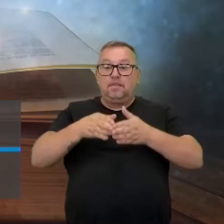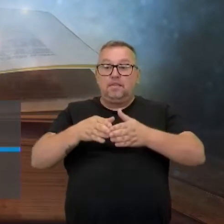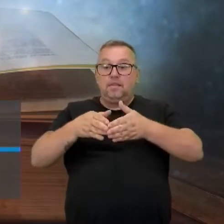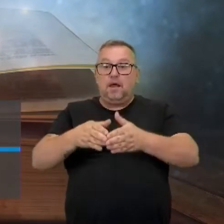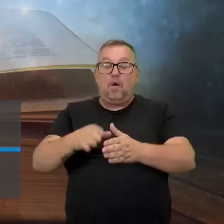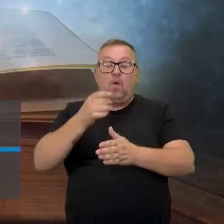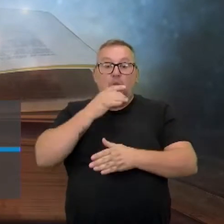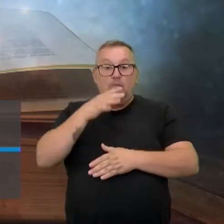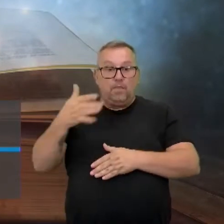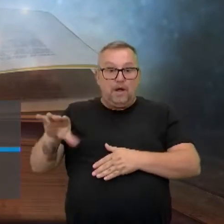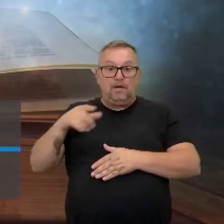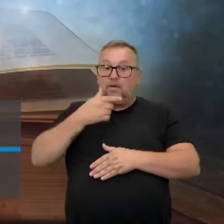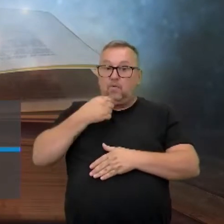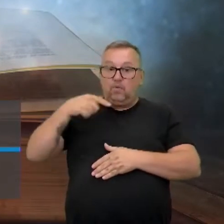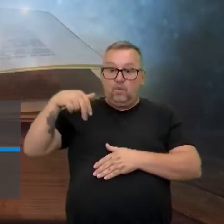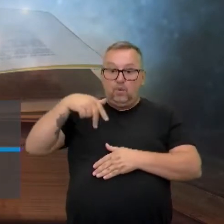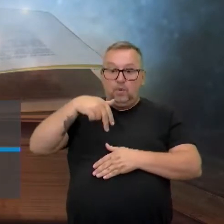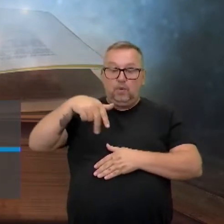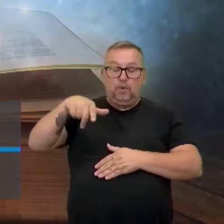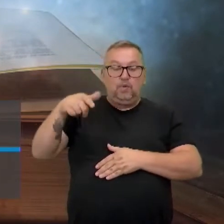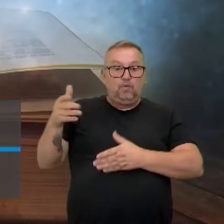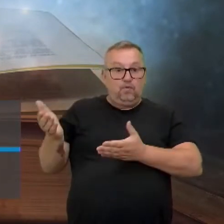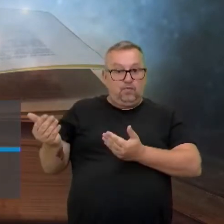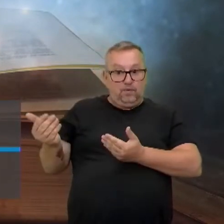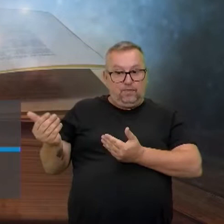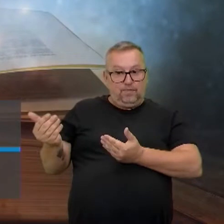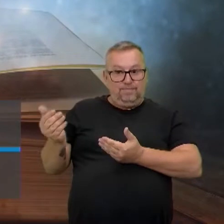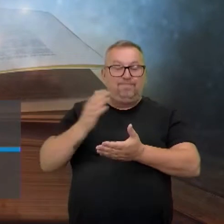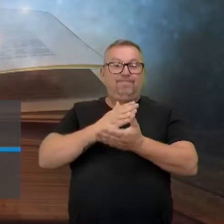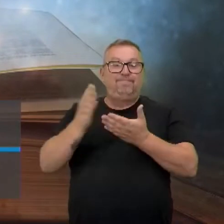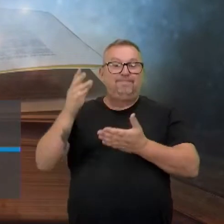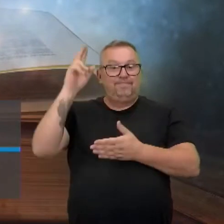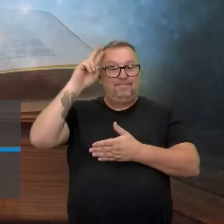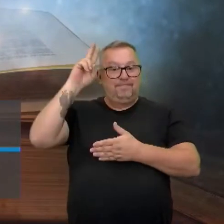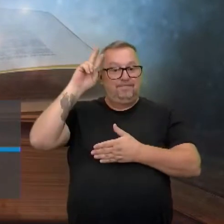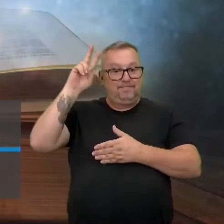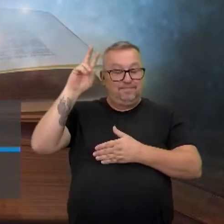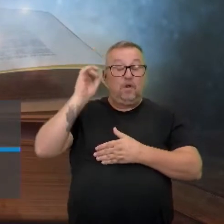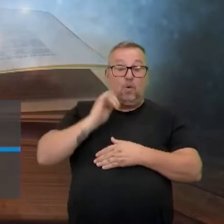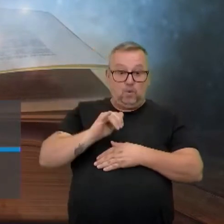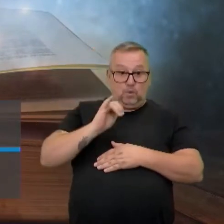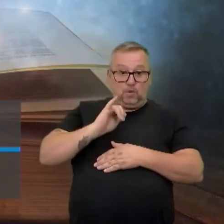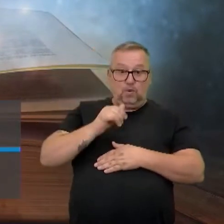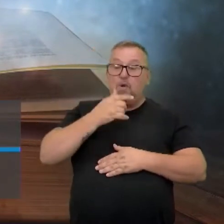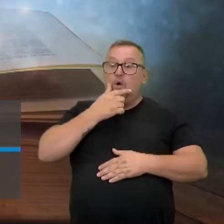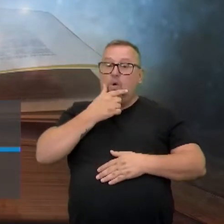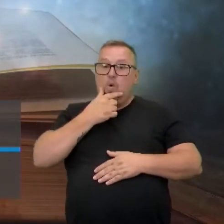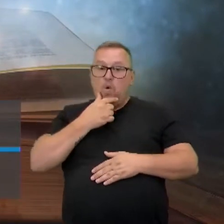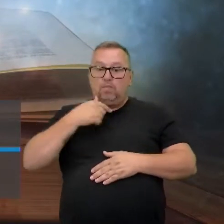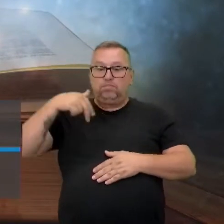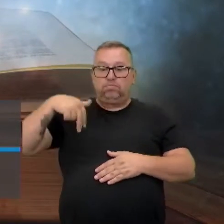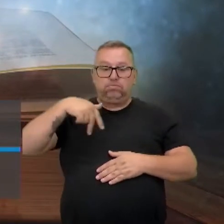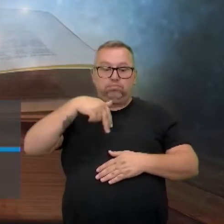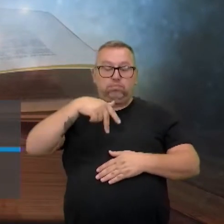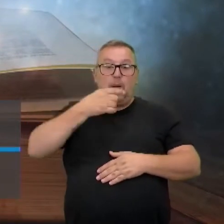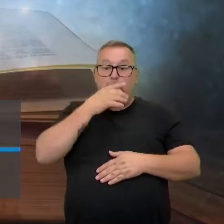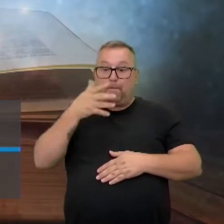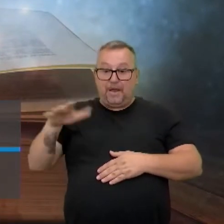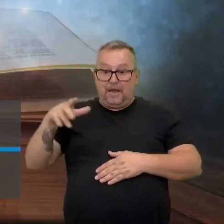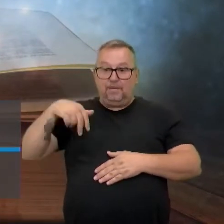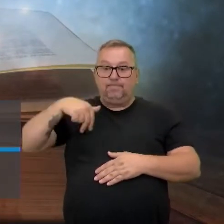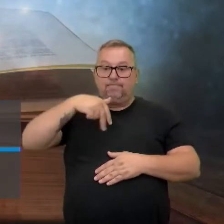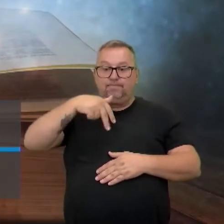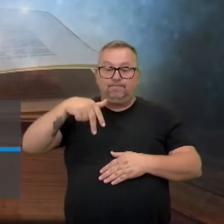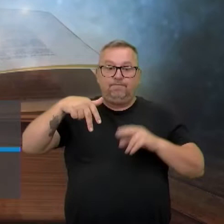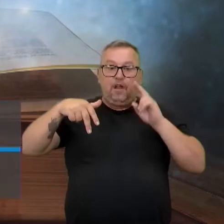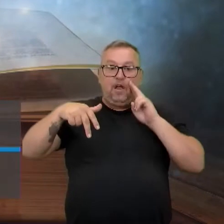e o caminho do homem na sua mocidade. E aí começa a história. O homem está numa praia e aparece lá um coelhinho.